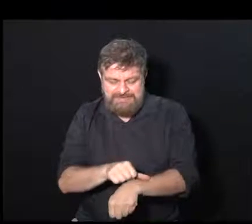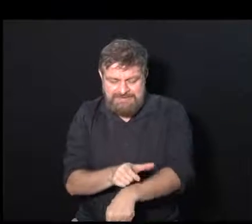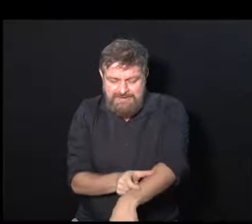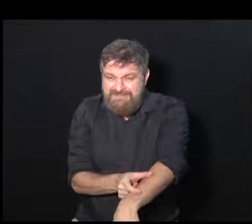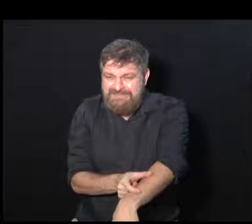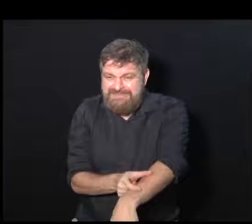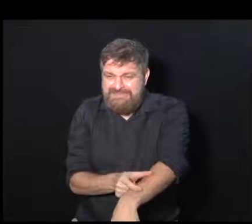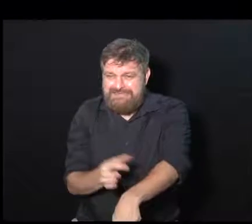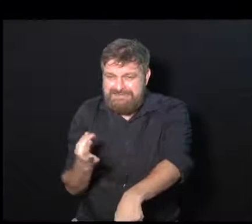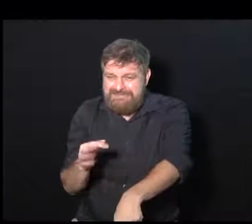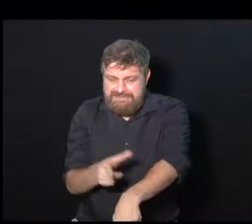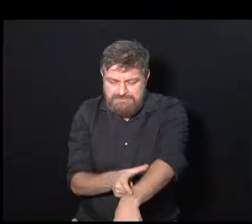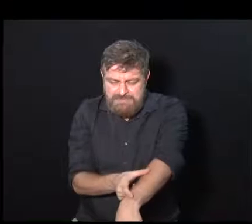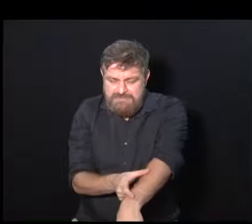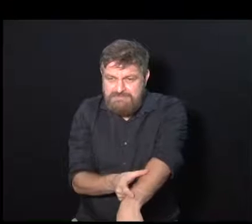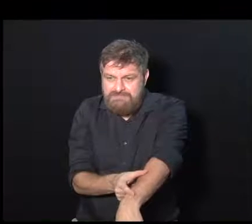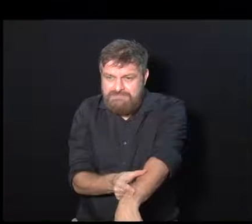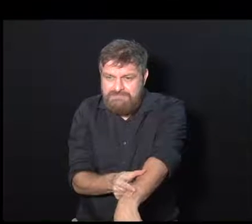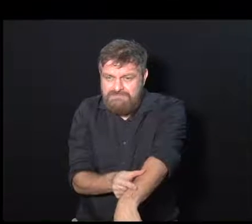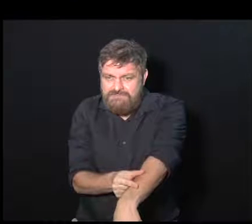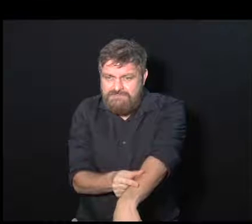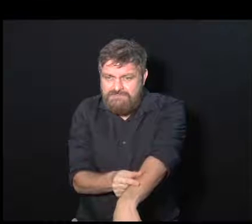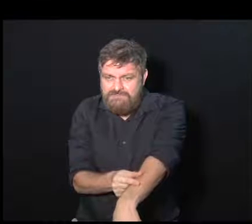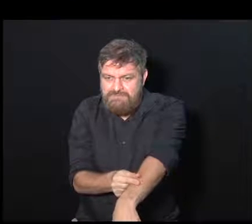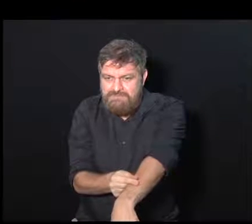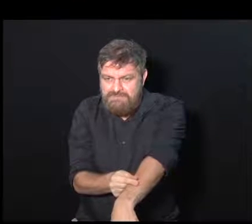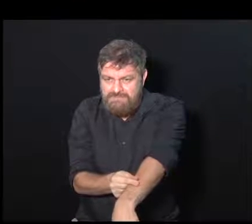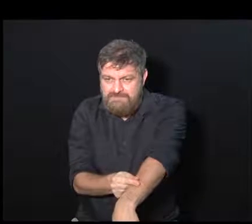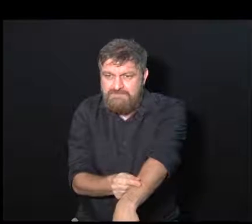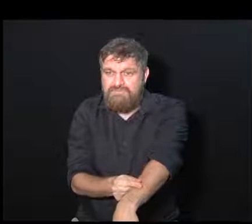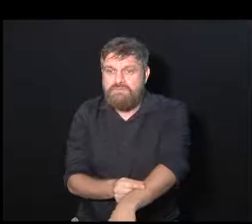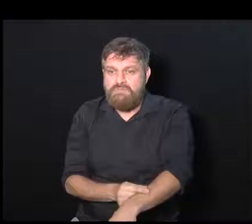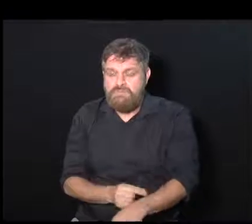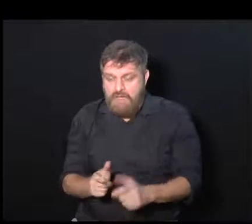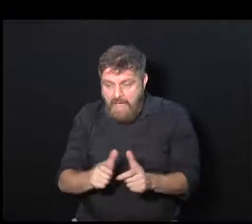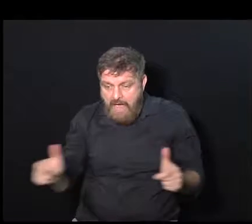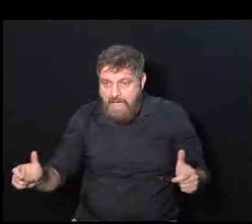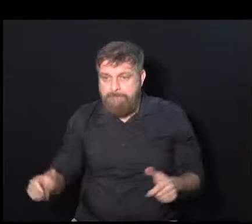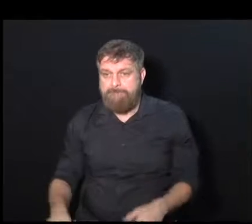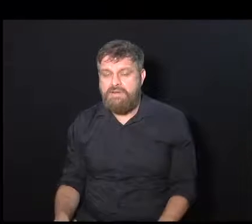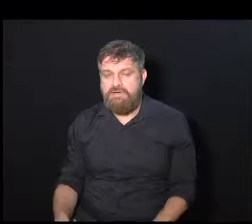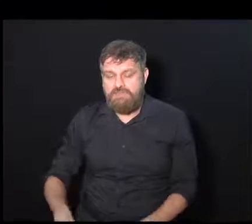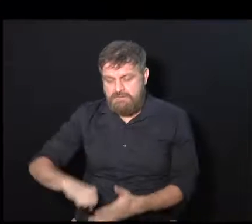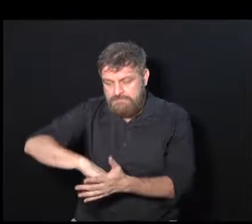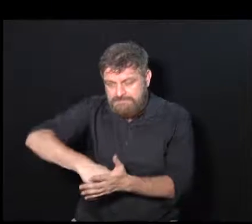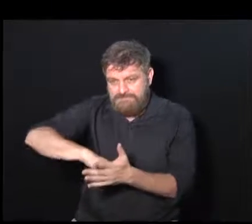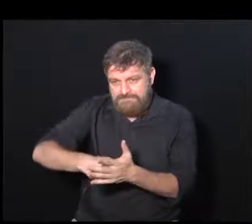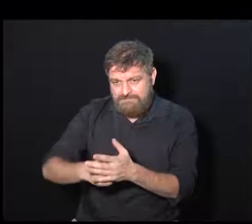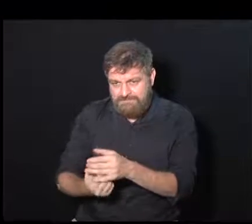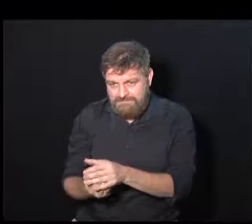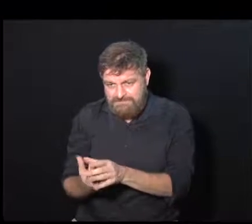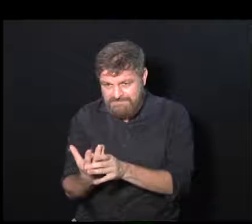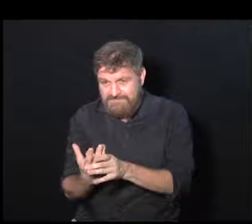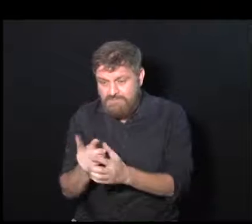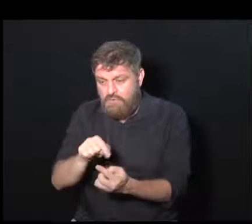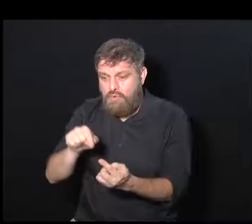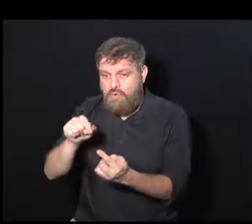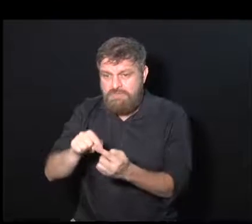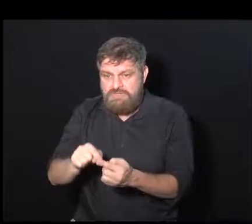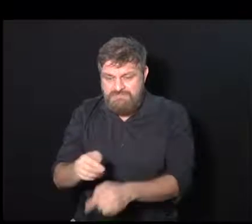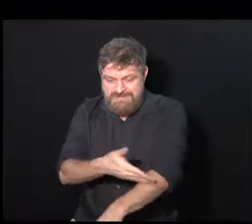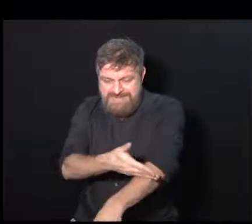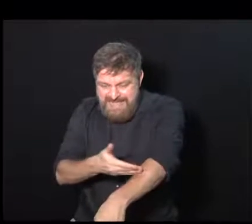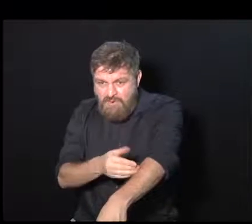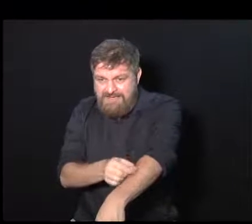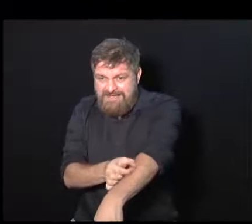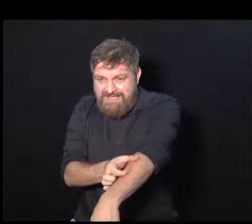feridas. Então, uma grande parte dos fitoterápicos produzidos na Botica é para a utilização da cicatrização